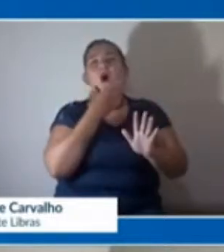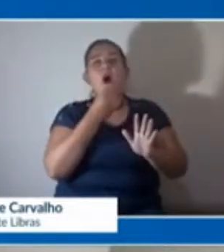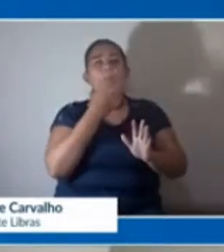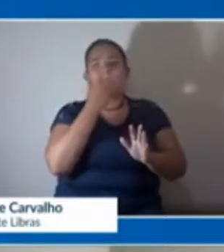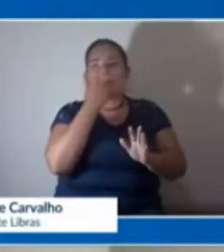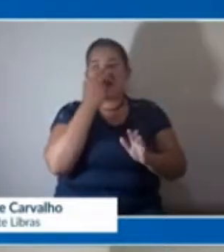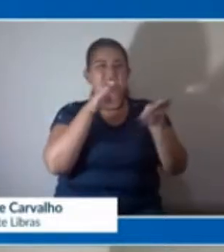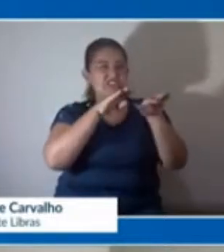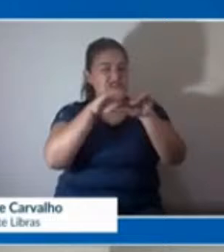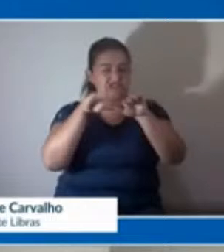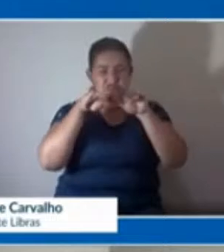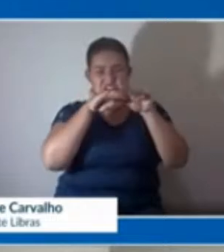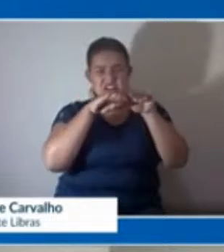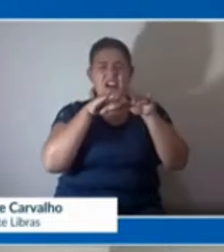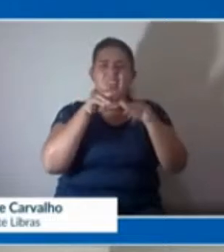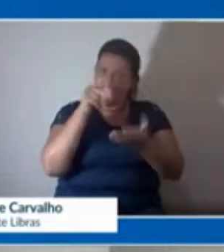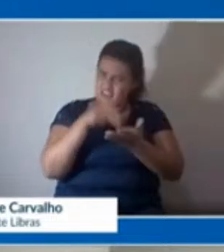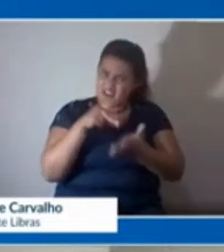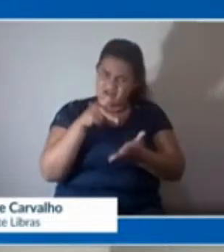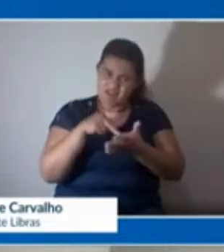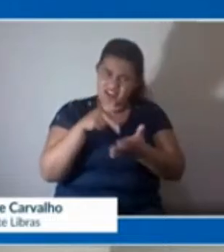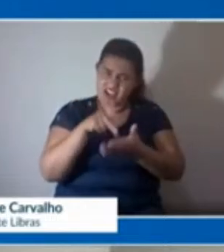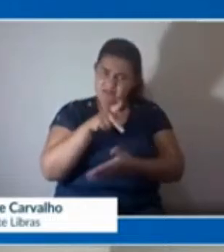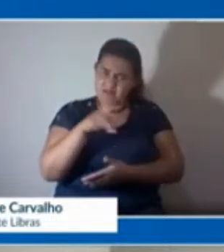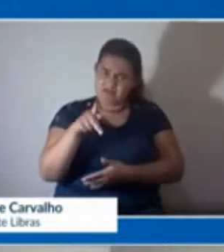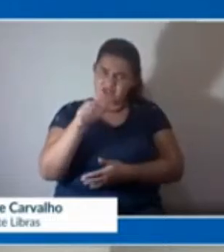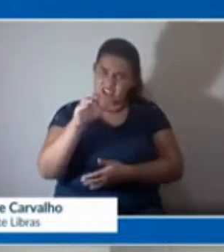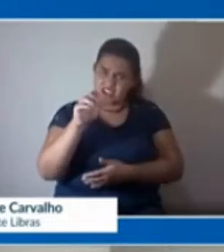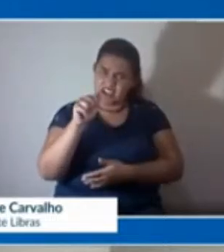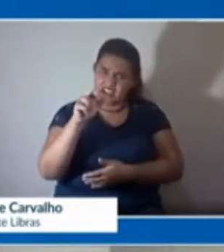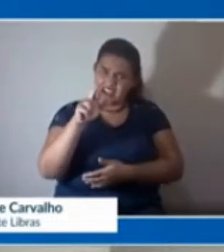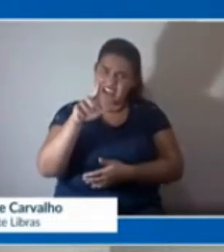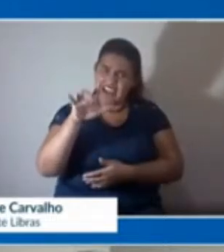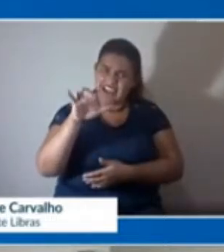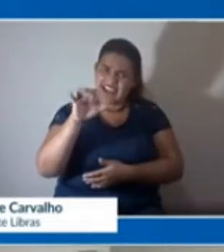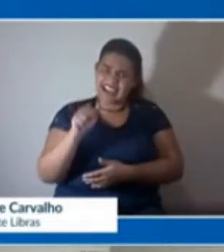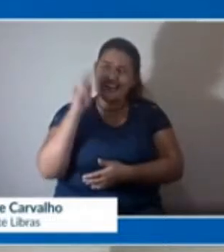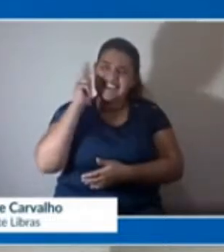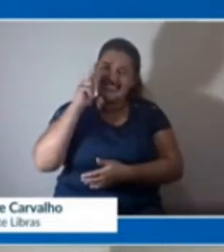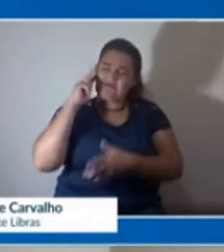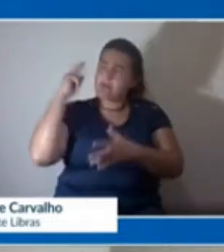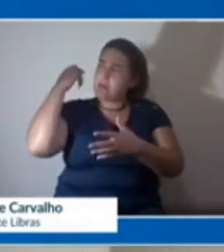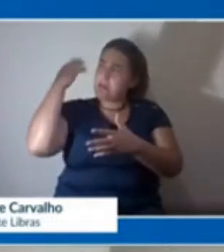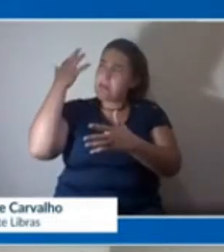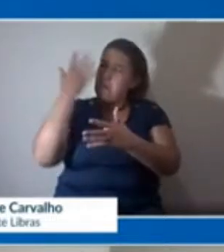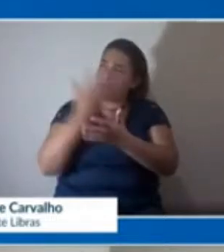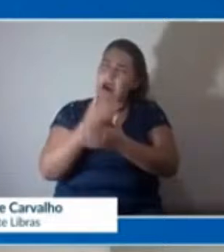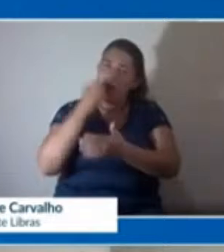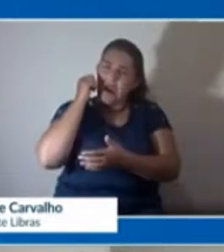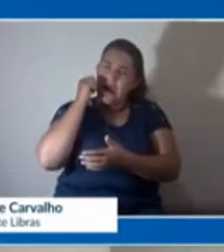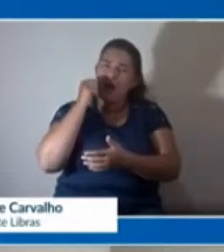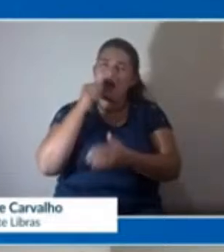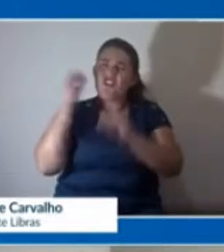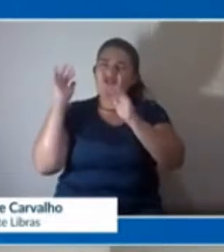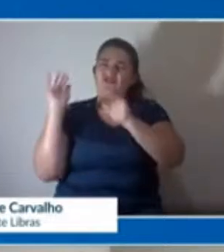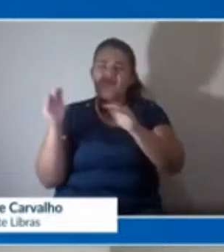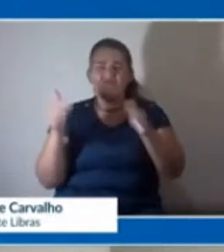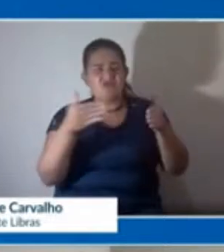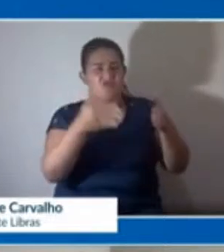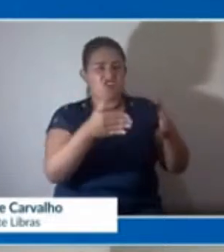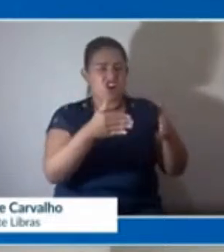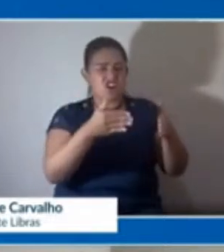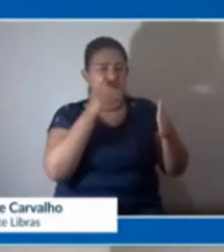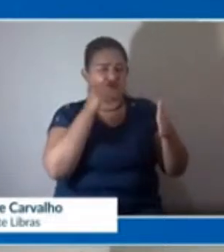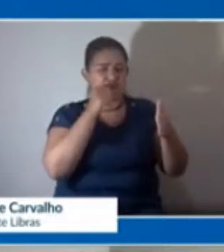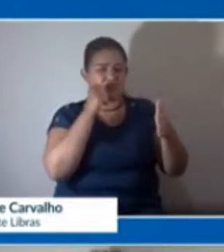é verdade, professora? As pessoas acreditam que as histórias das mulheres são um nicho voltado apenas para espectadoras